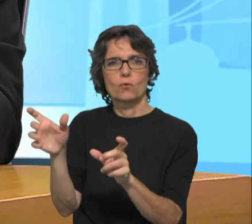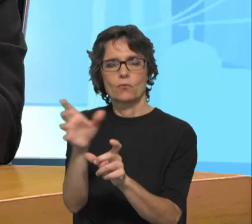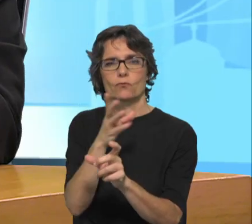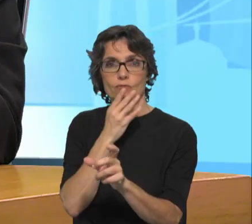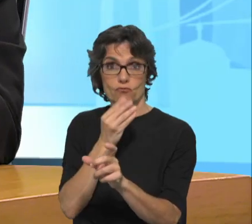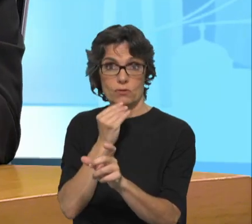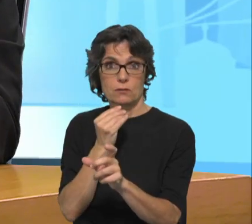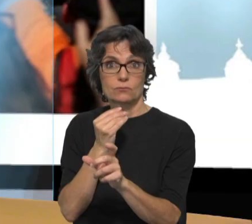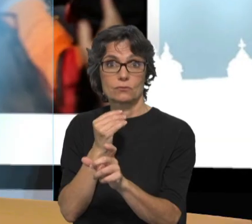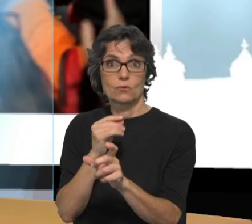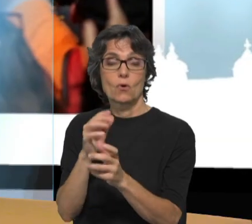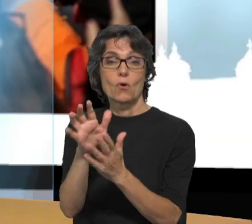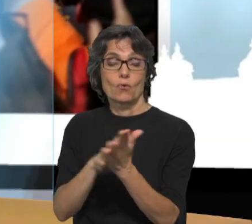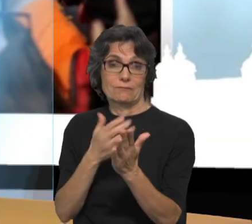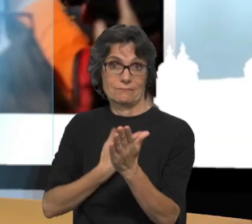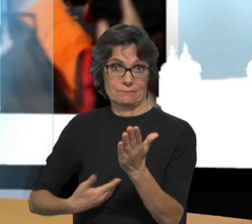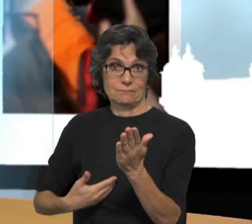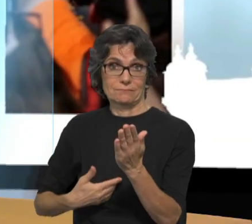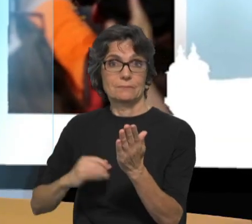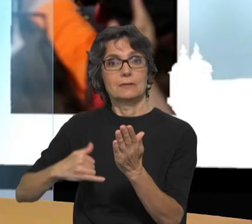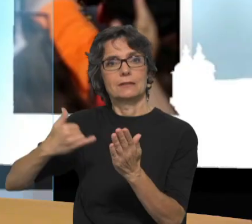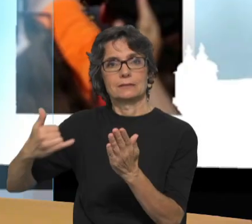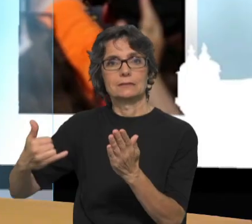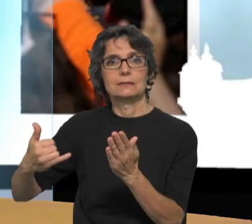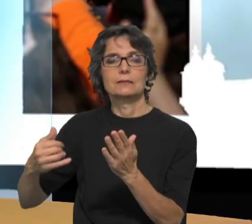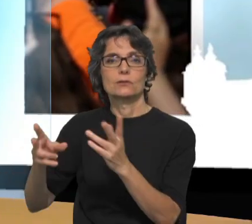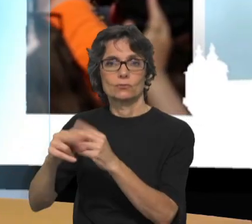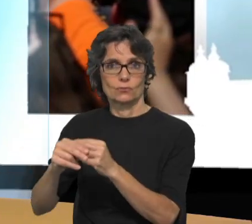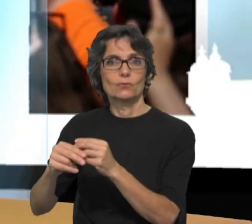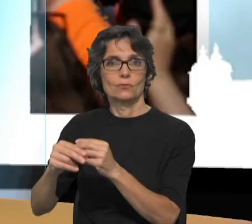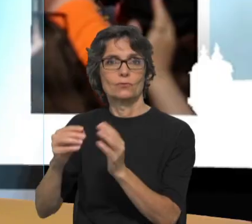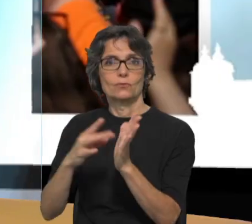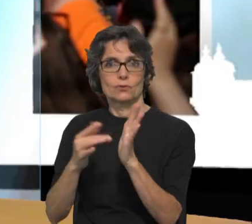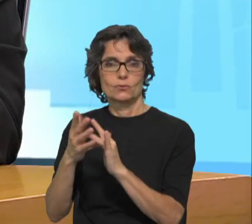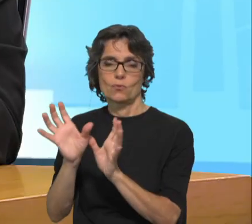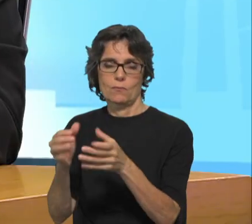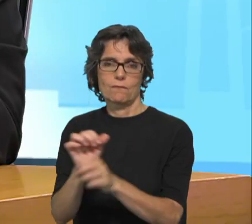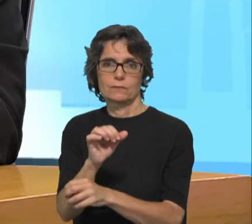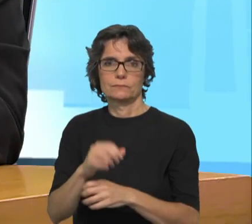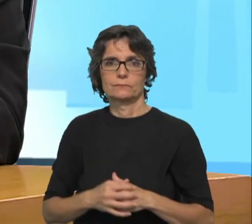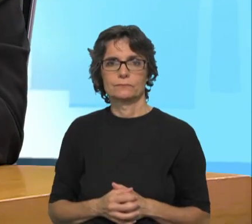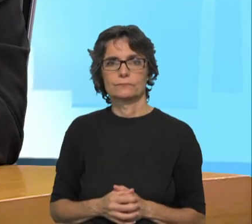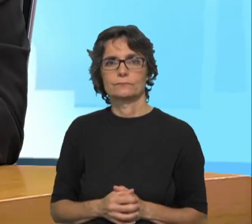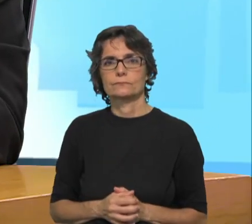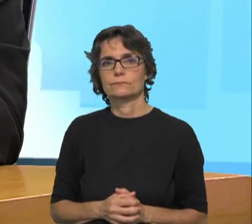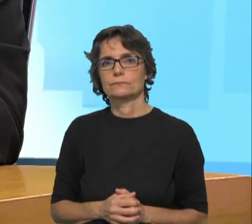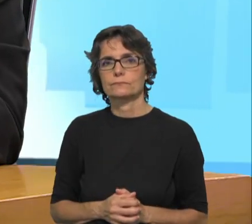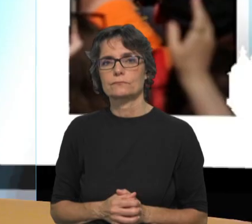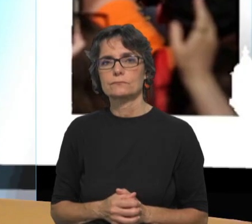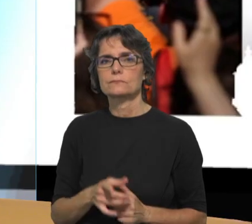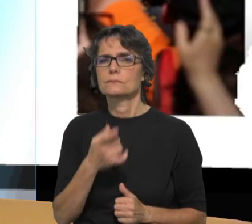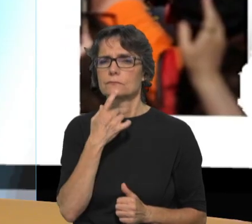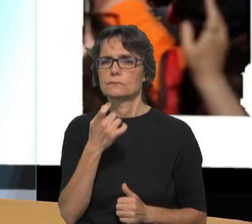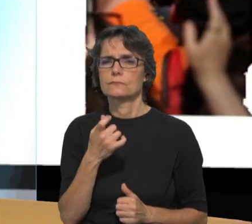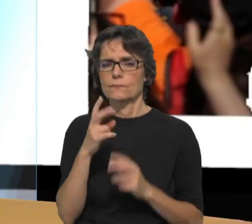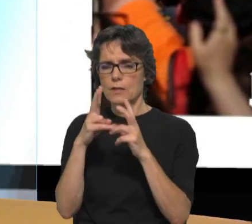judeu, no Antigo Testamento, e depois também do Novo Testamento, de Jesus e da sua comunidade. Eu pergunto-lhe sobre a importância de estudar Sagrada